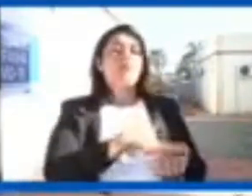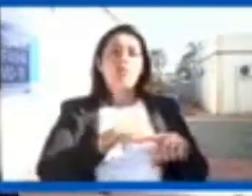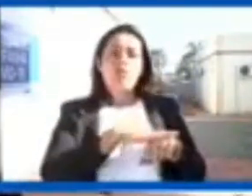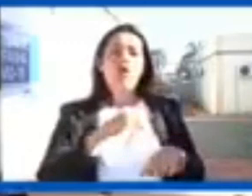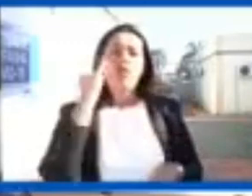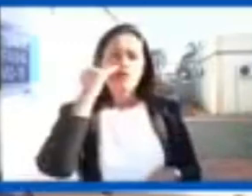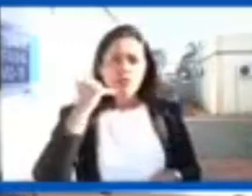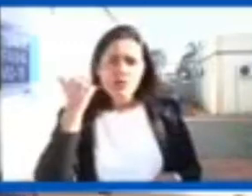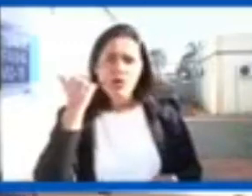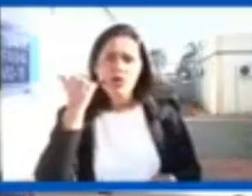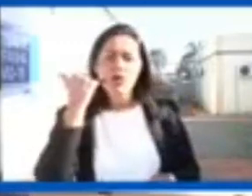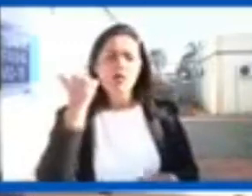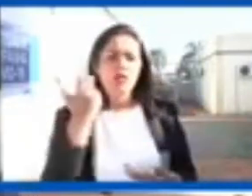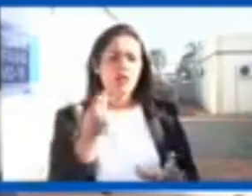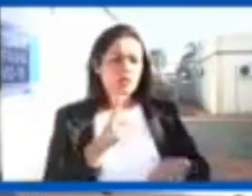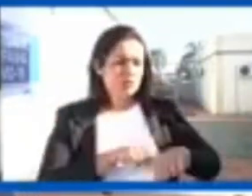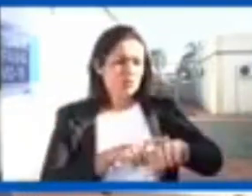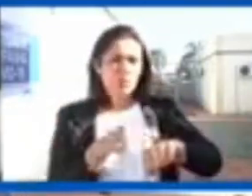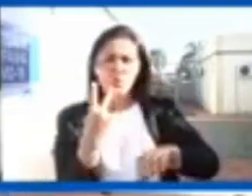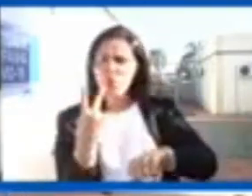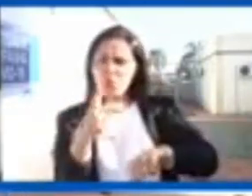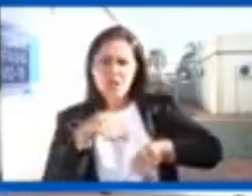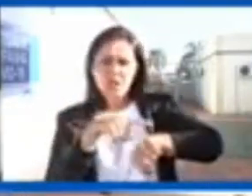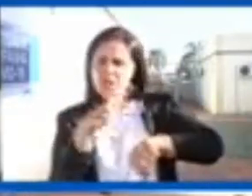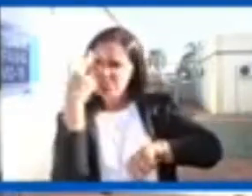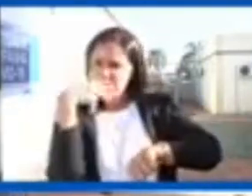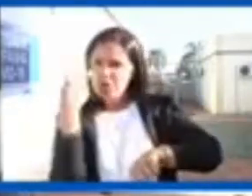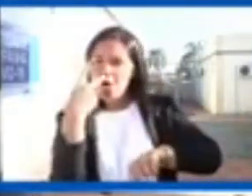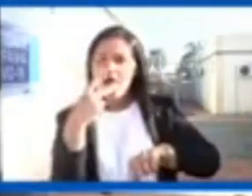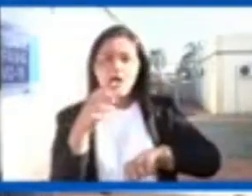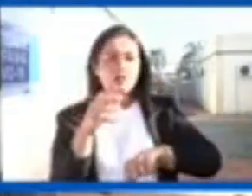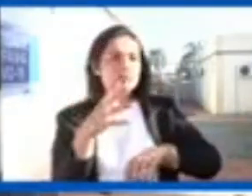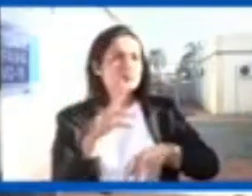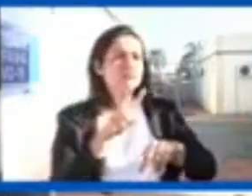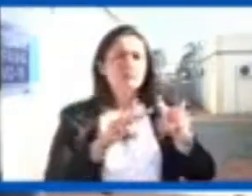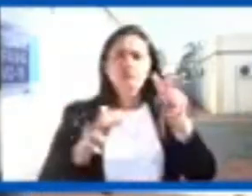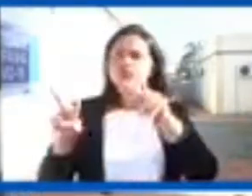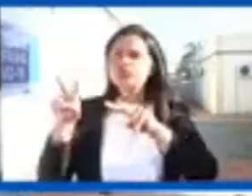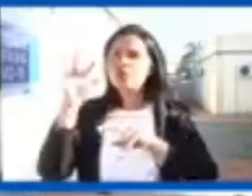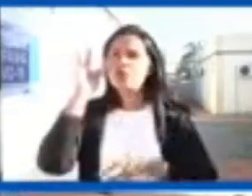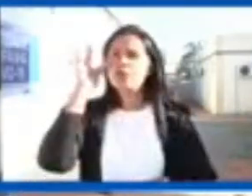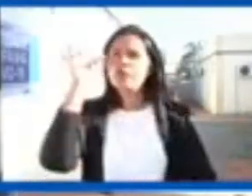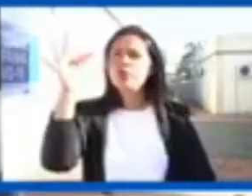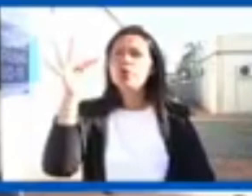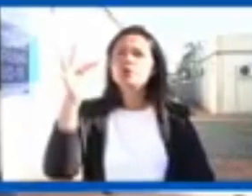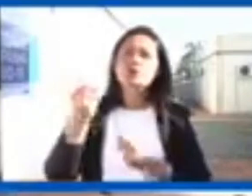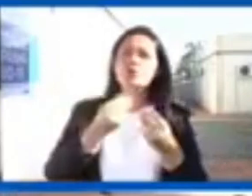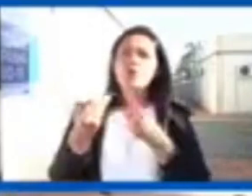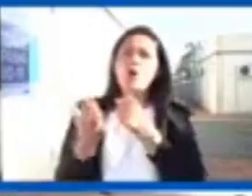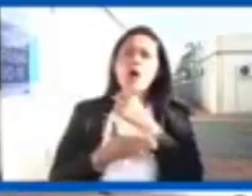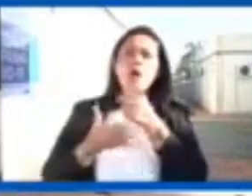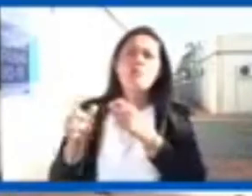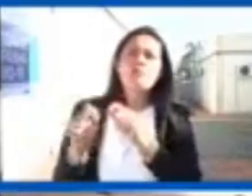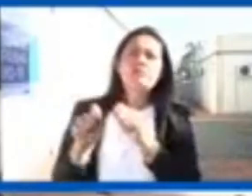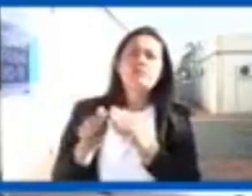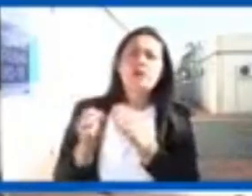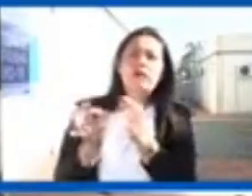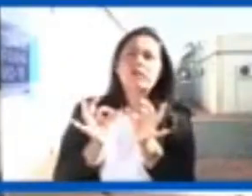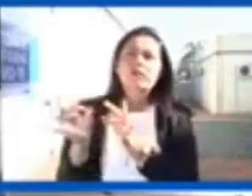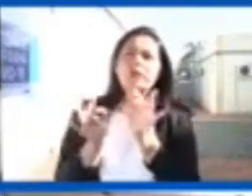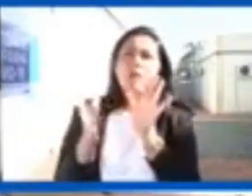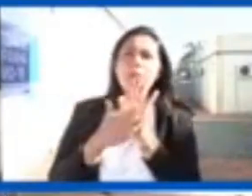Sebá em Melody duas horas conseguimos visualizar toda essa estrutura e isso